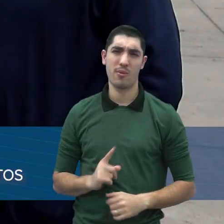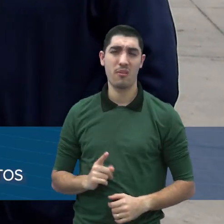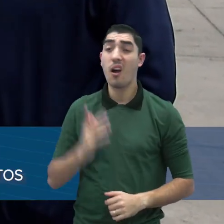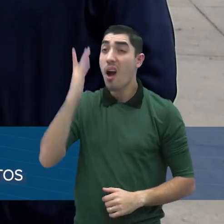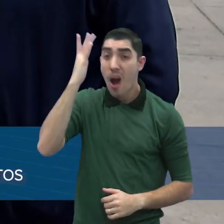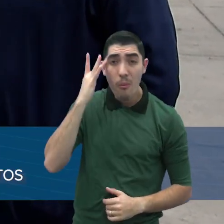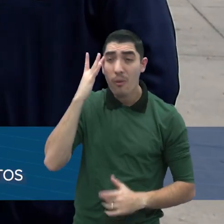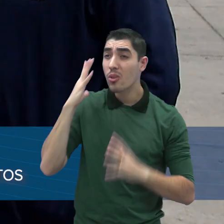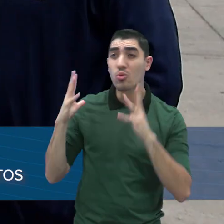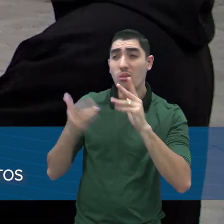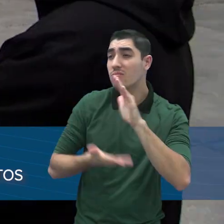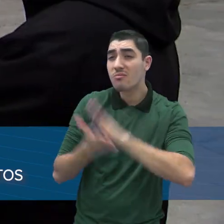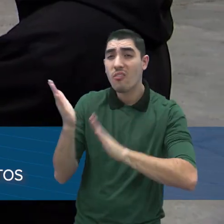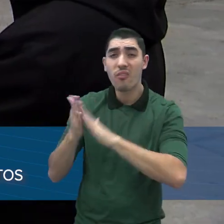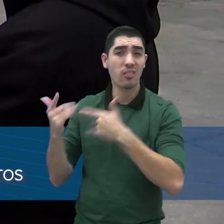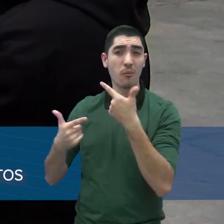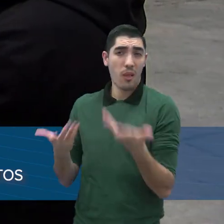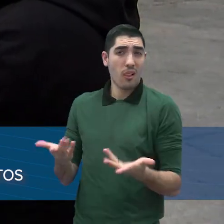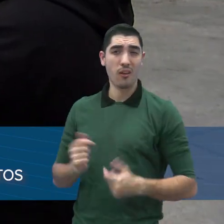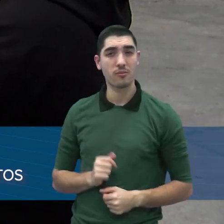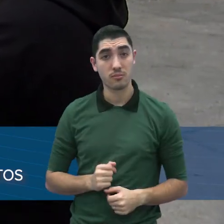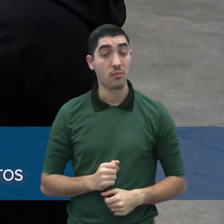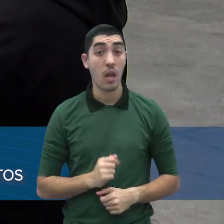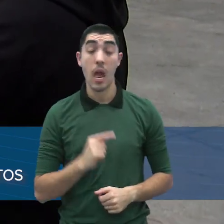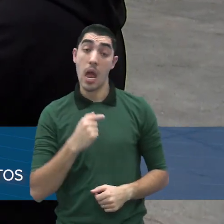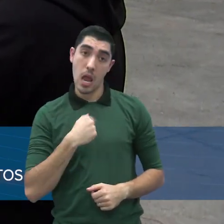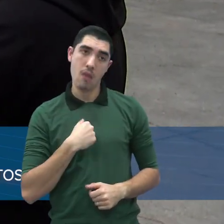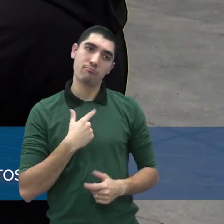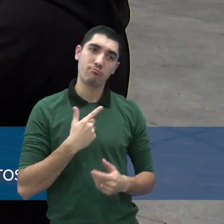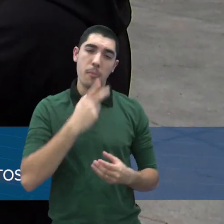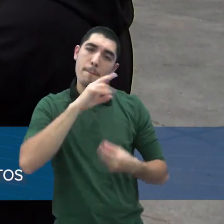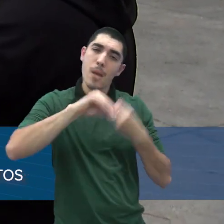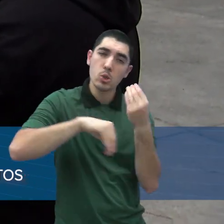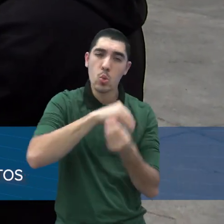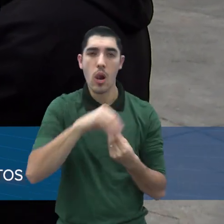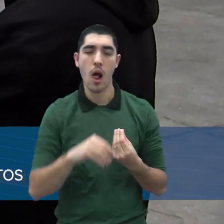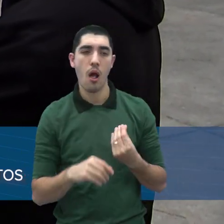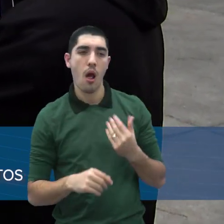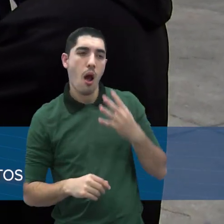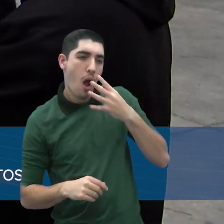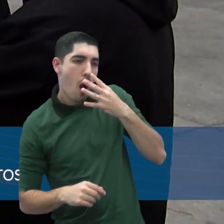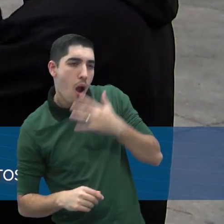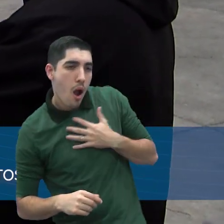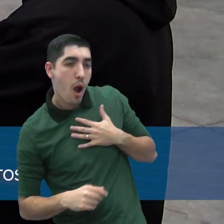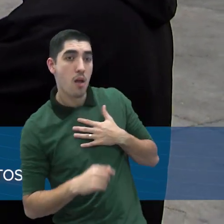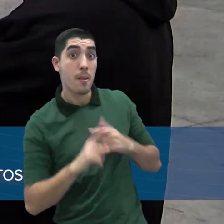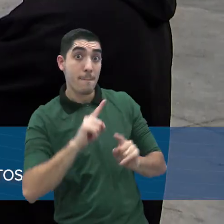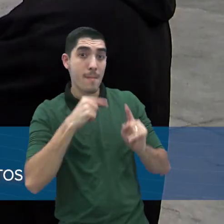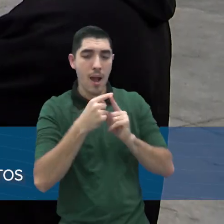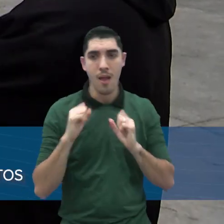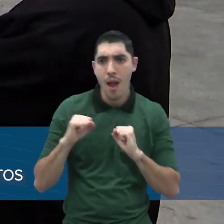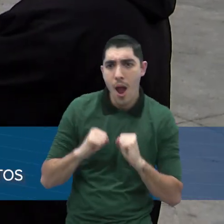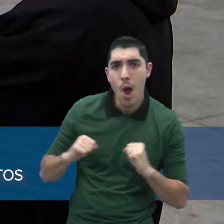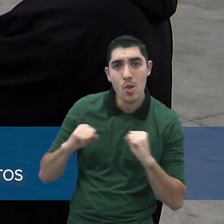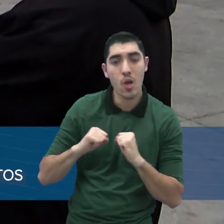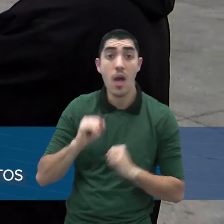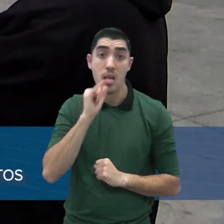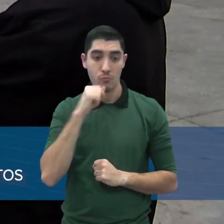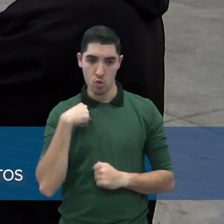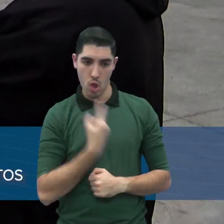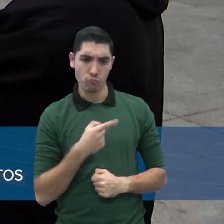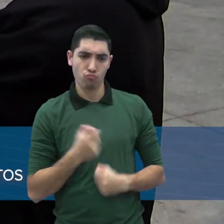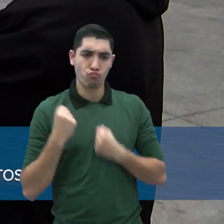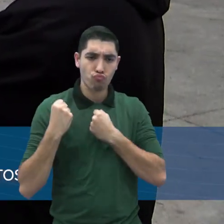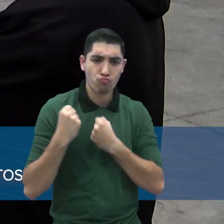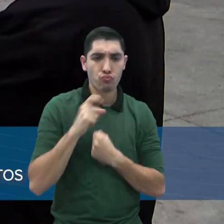Amanhã todo mundo tem que trabalhar. É um misto, né, de paixão e fanatismo. Ao mesmo tempo, a gente torce para o São